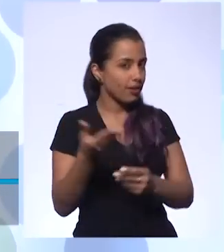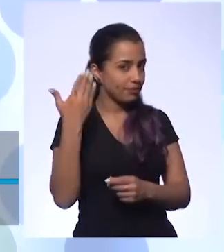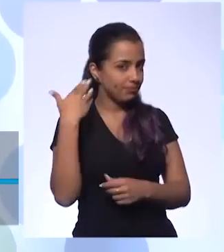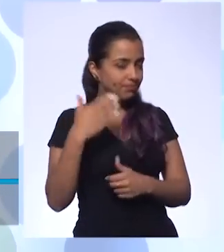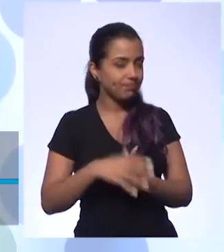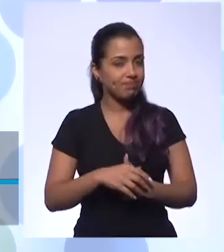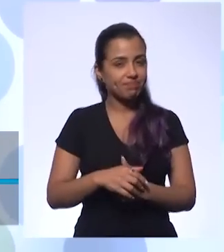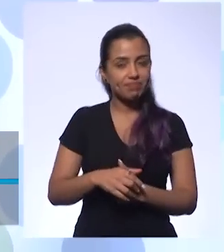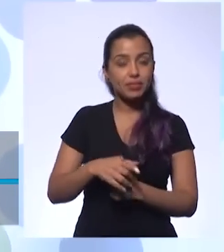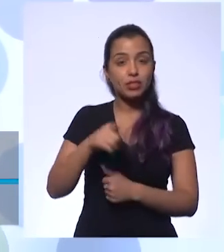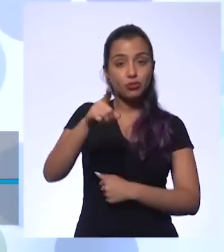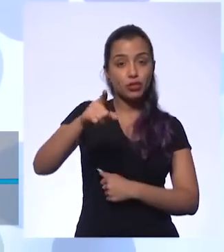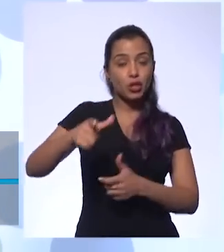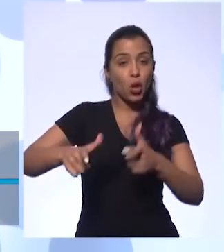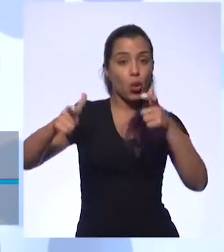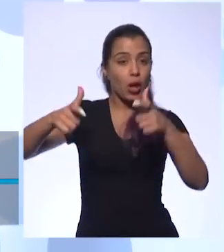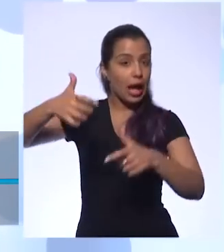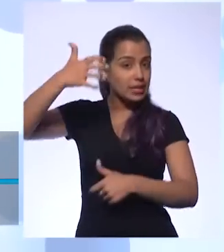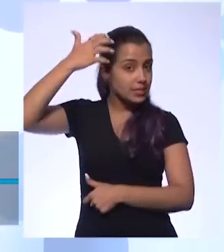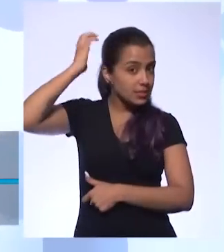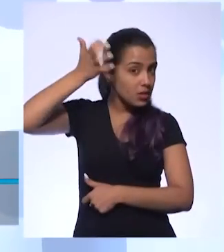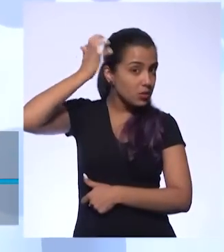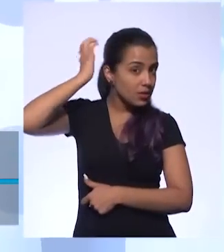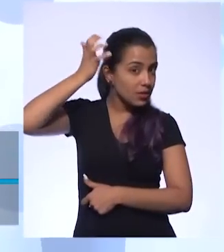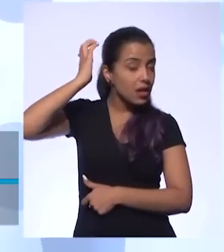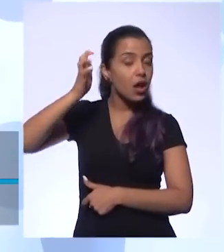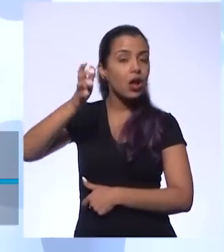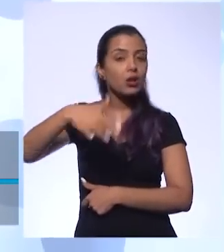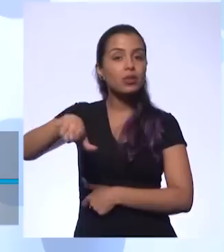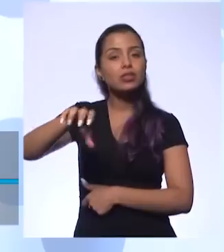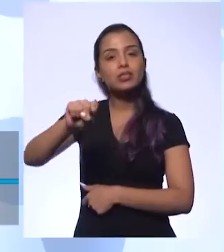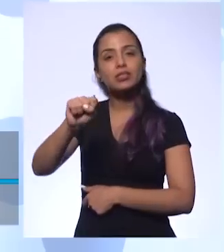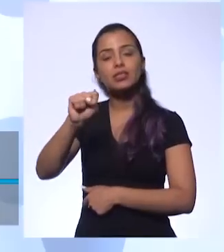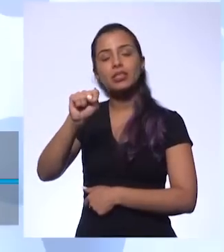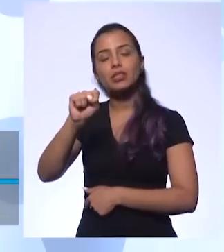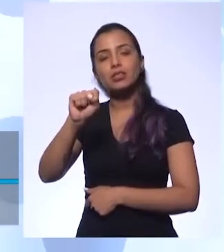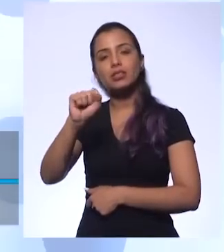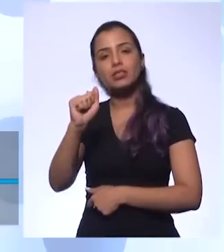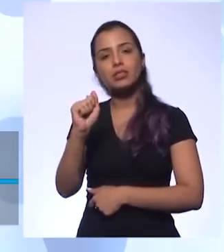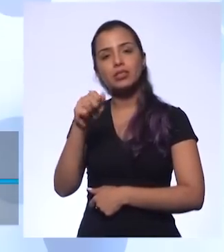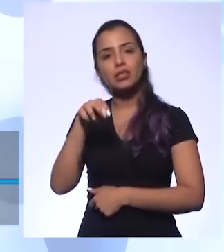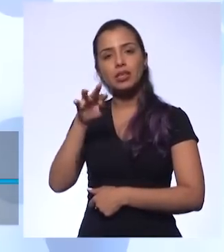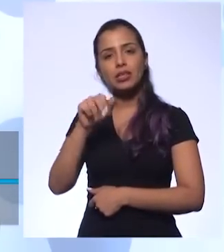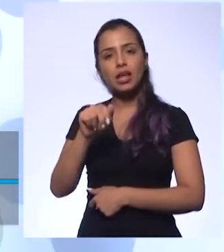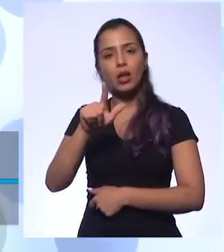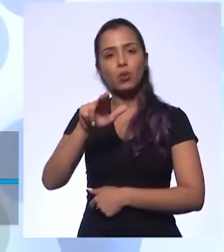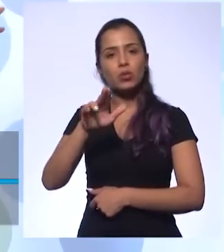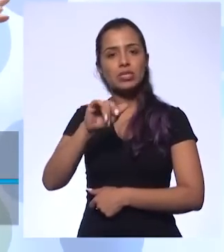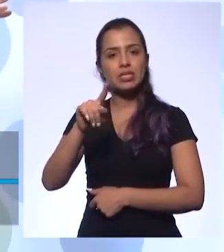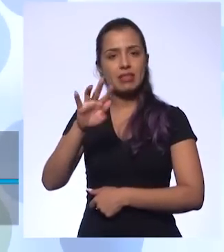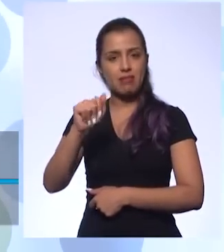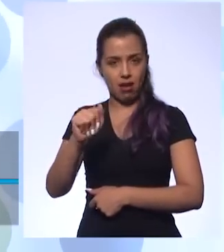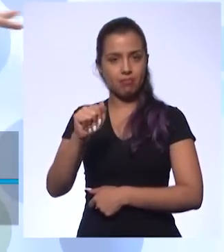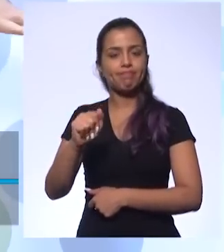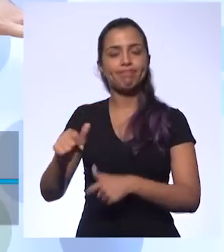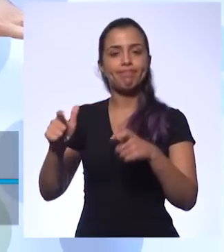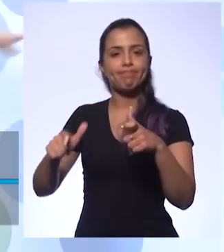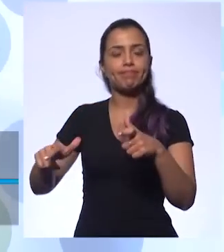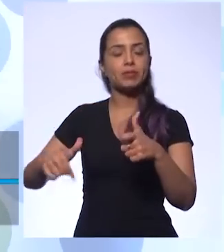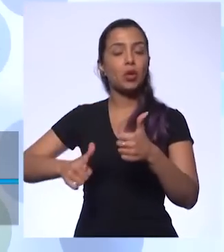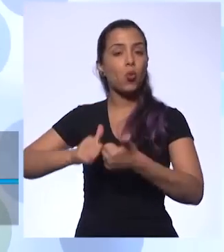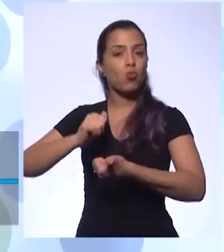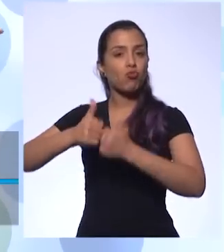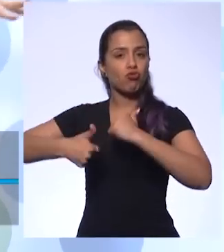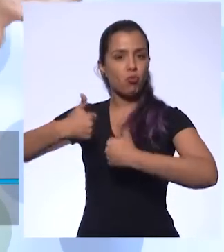Quem for de Santo André, região ali da Vila Luzita, Vila Suíça, vai saber. Uhum. Tem um campo de